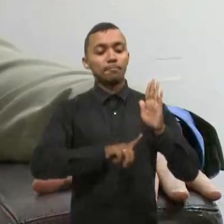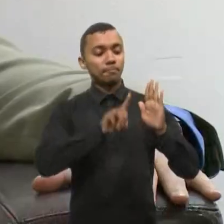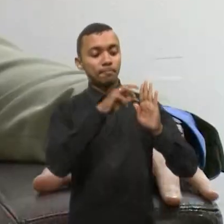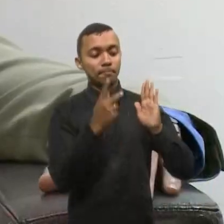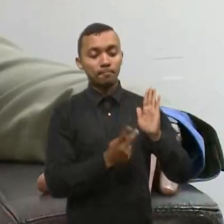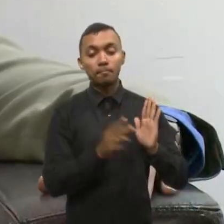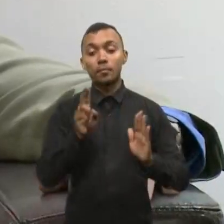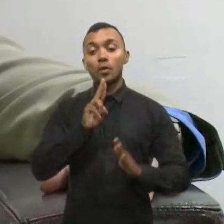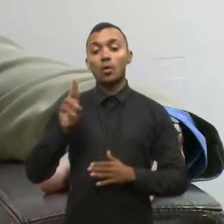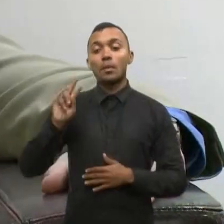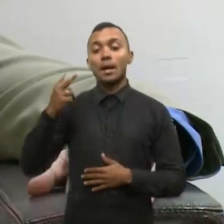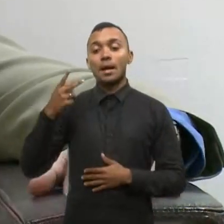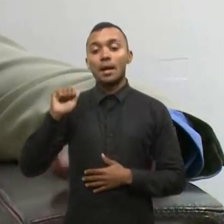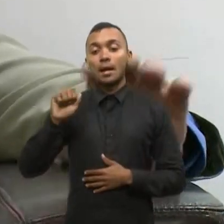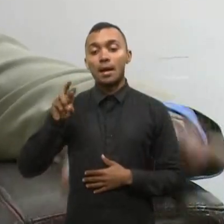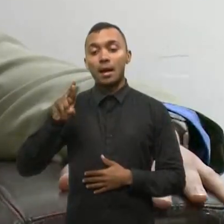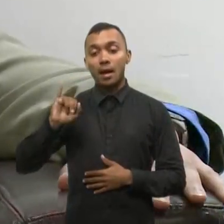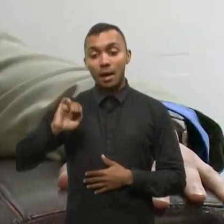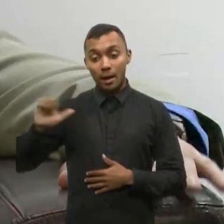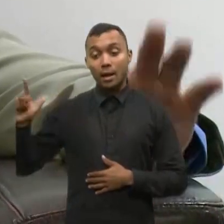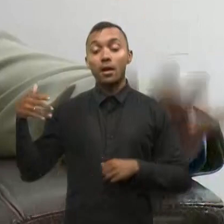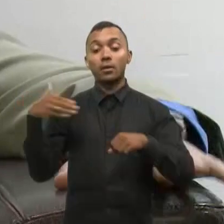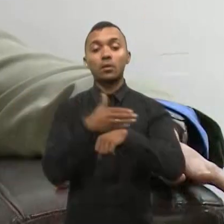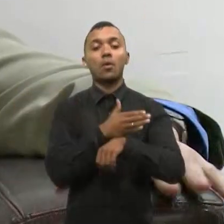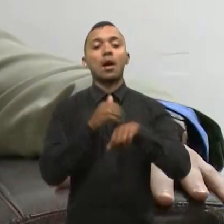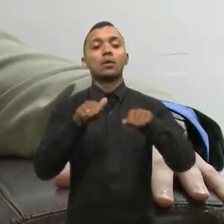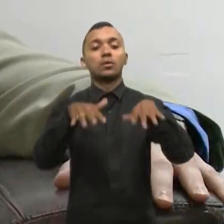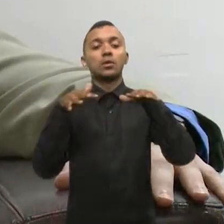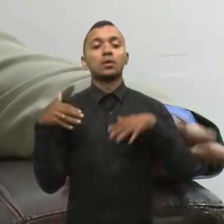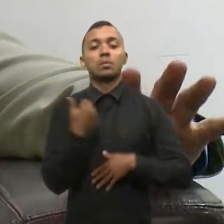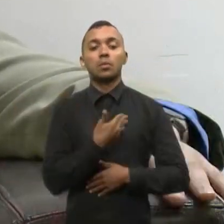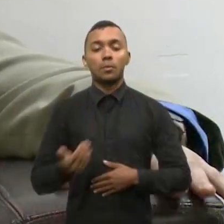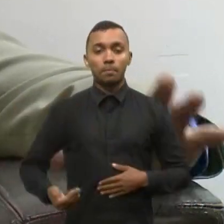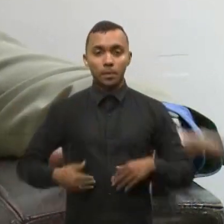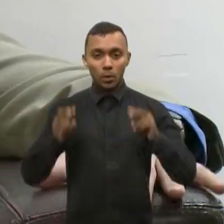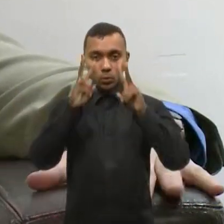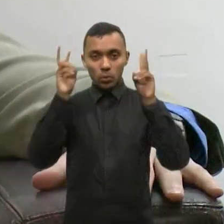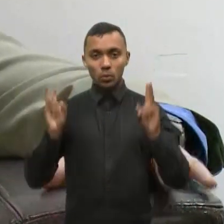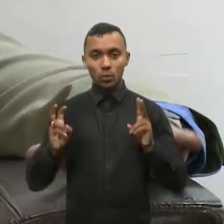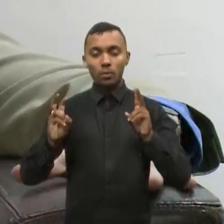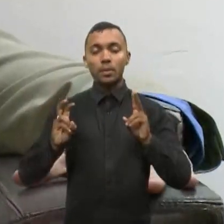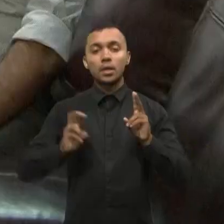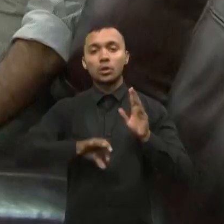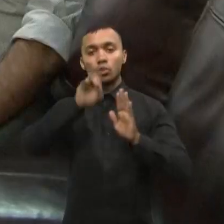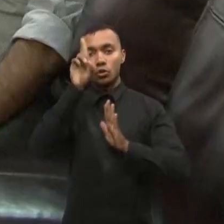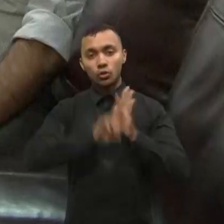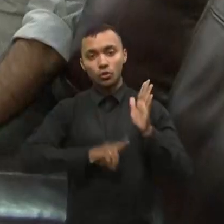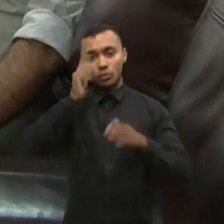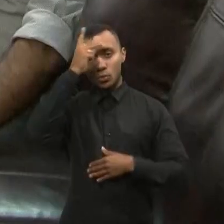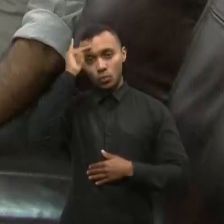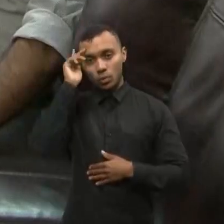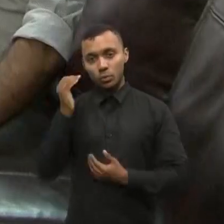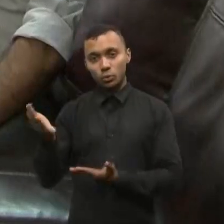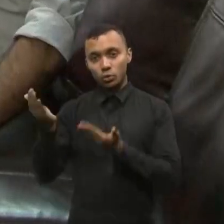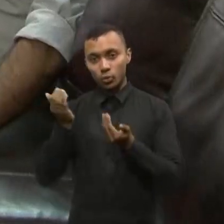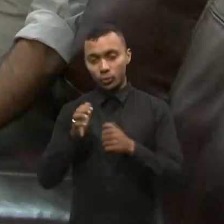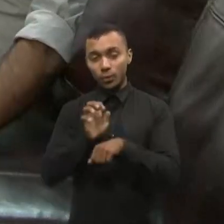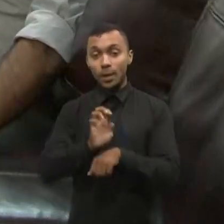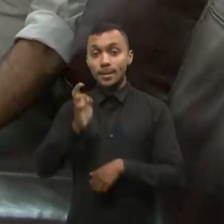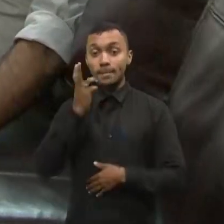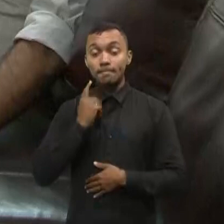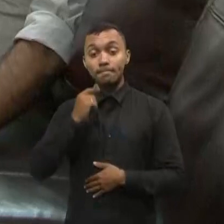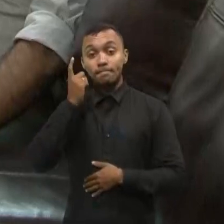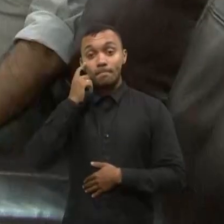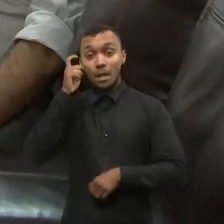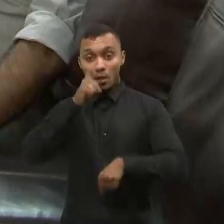Ariel de Castro, veio participar da audiência pública sobre a política de proteção dos direitos dos jovens no Ceará. Antes do debate, ele